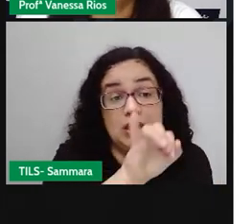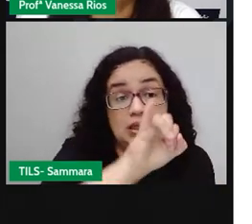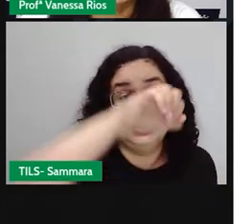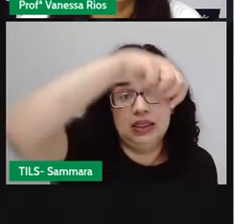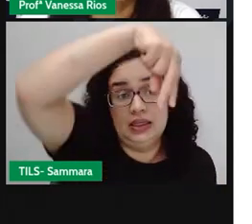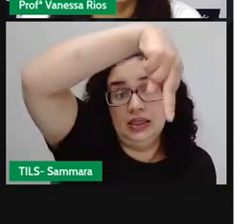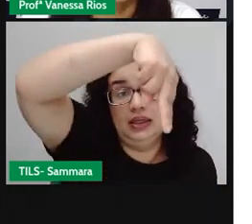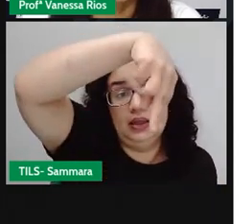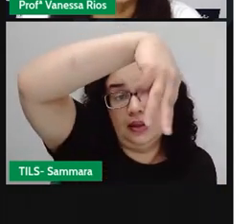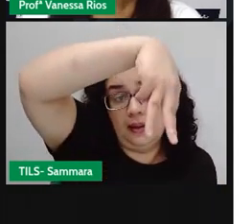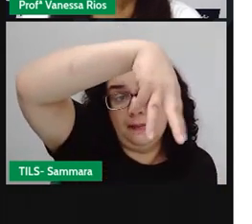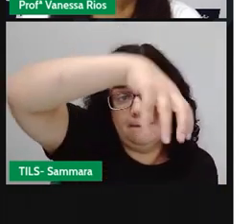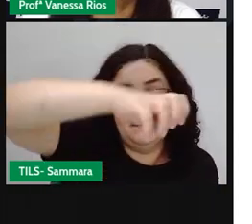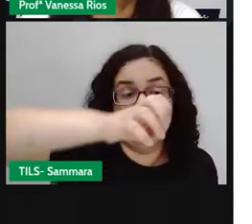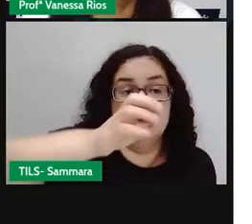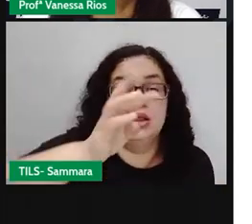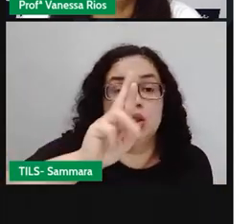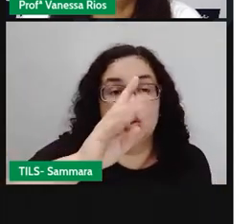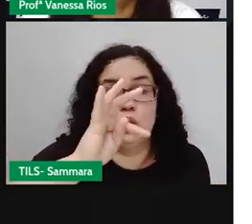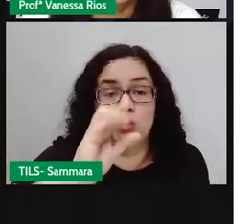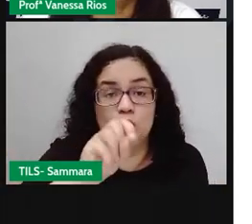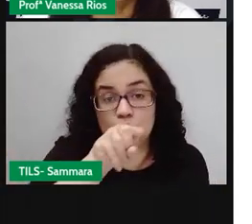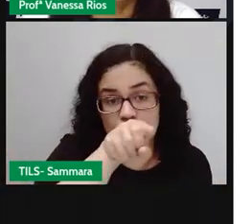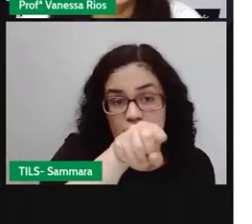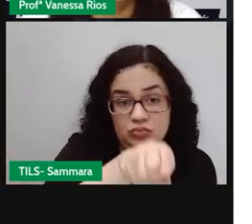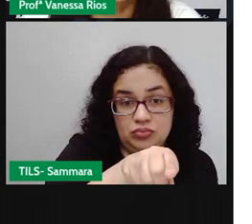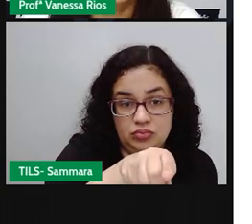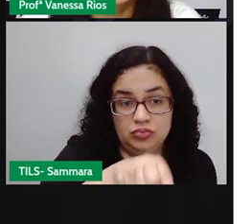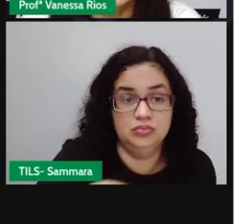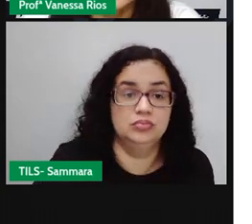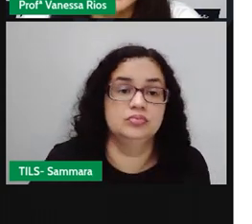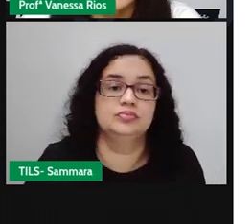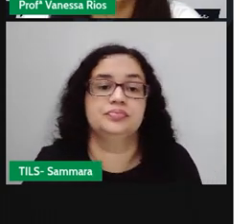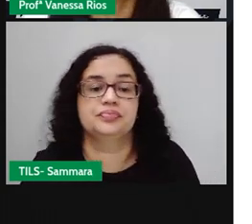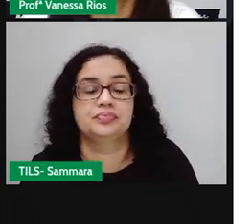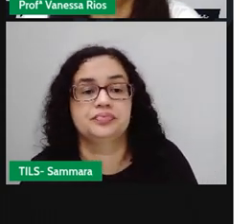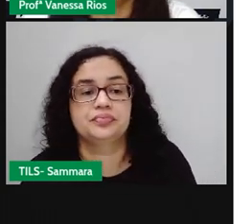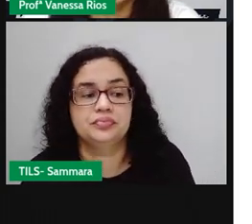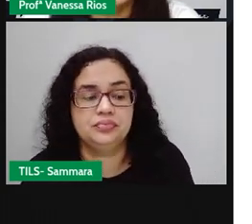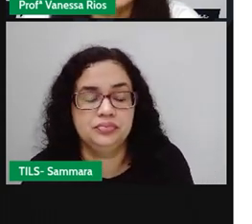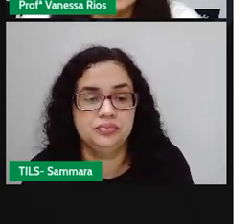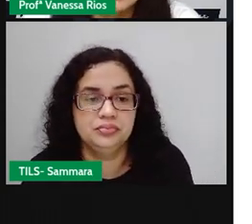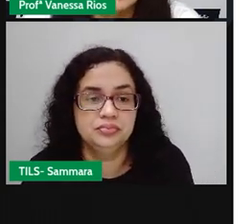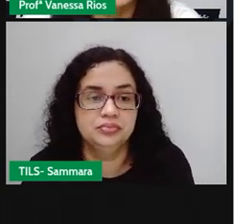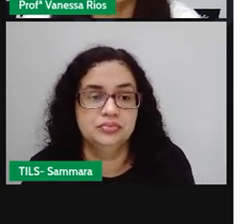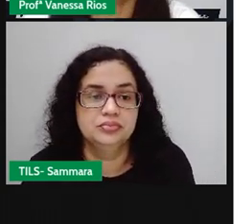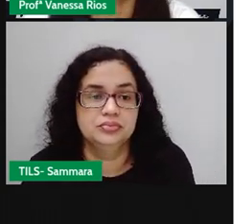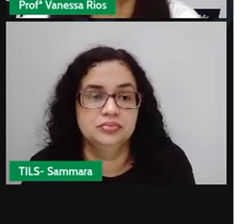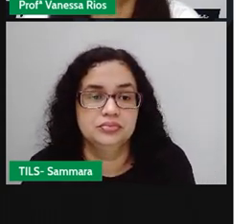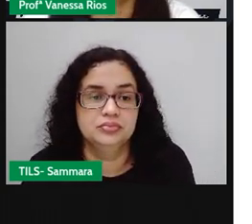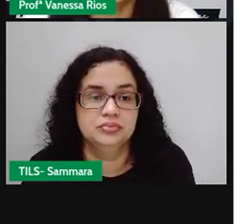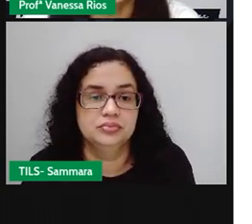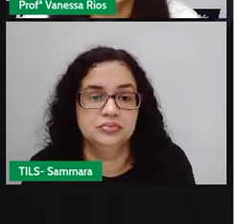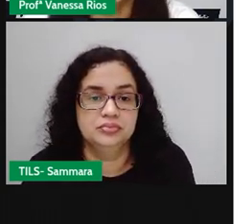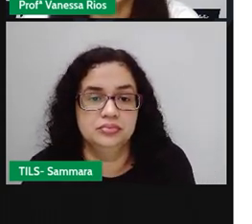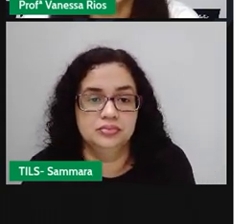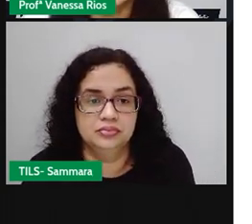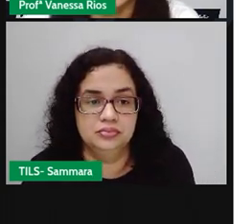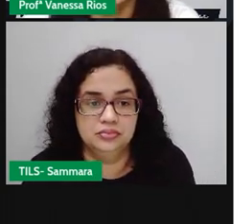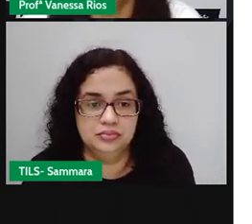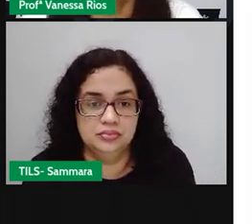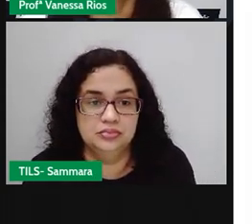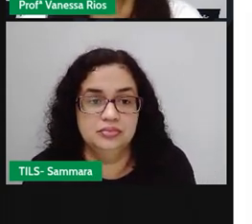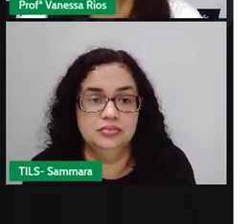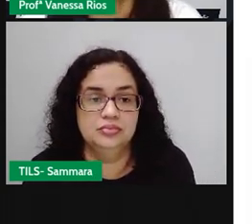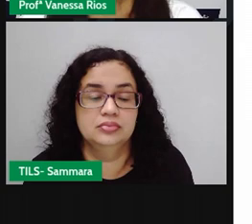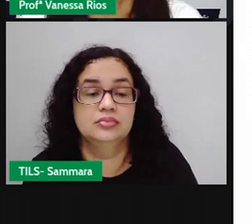do Inmetro, que é o Instituto Nacional de Metrologia, Normalização e Qualidade